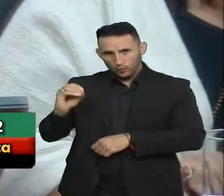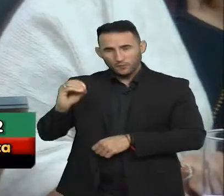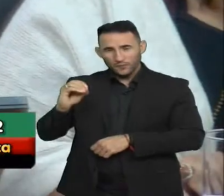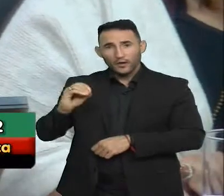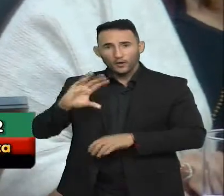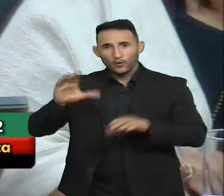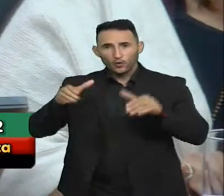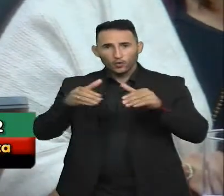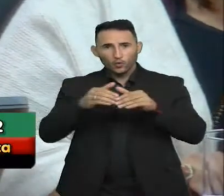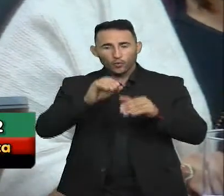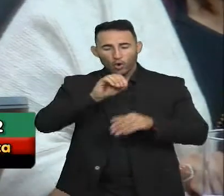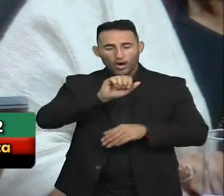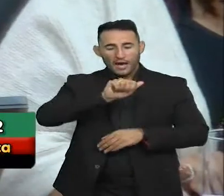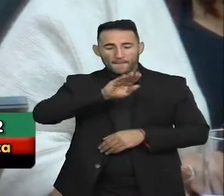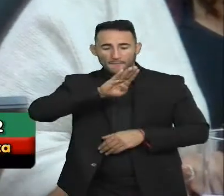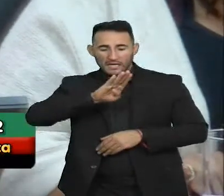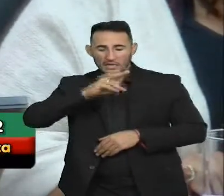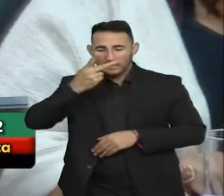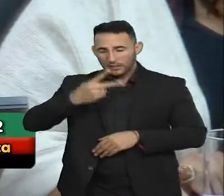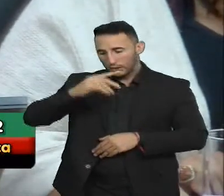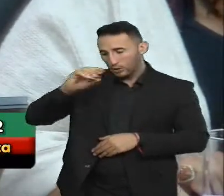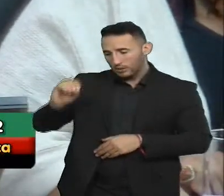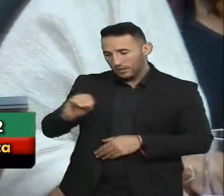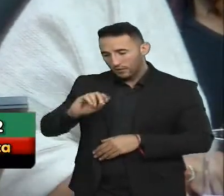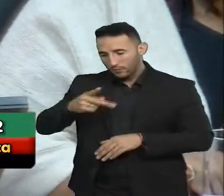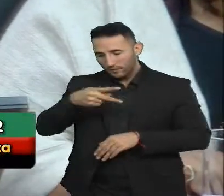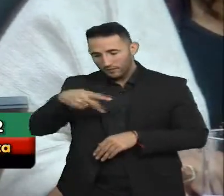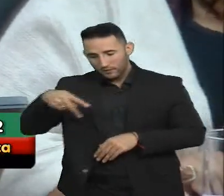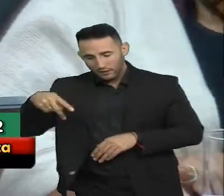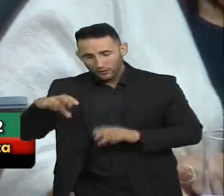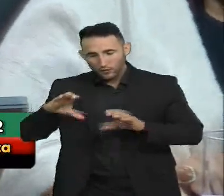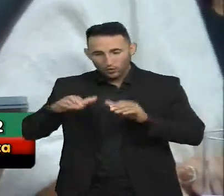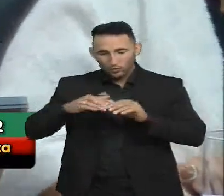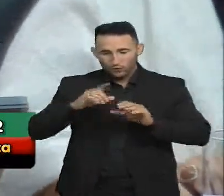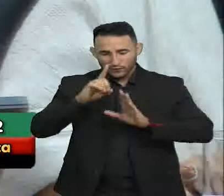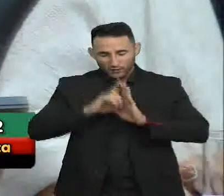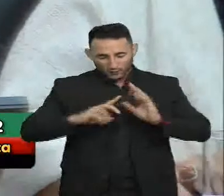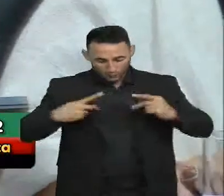OAB Osasco, presidente da Comissão de Direitos Humanos